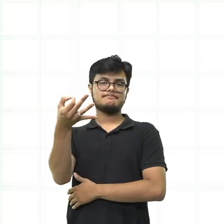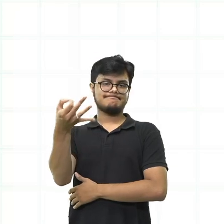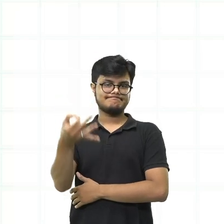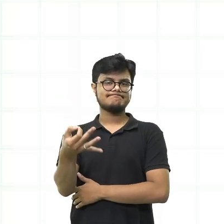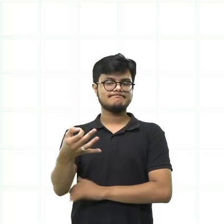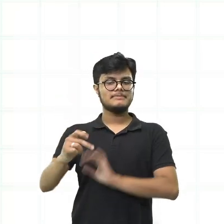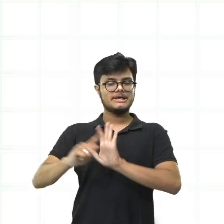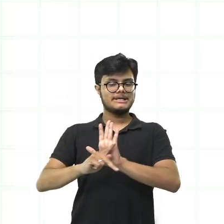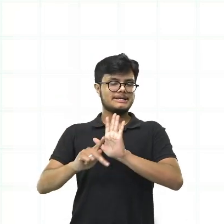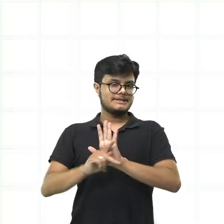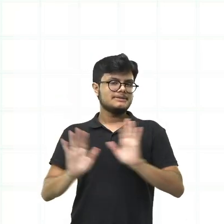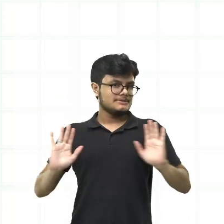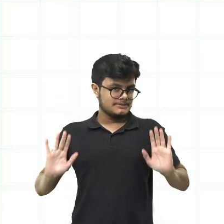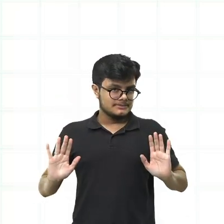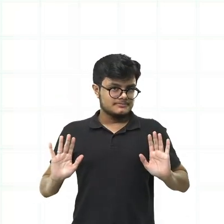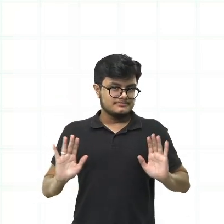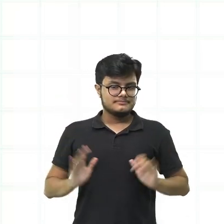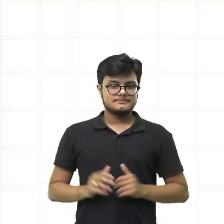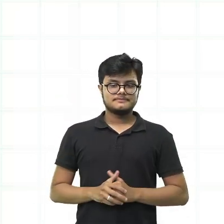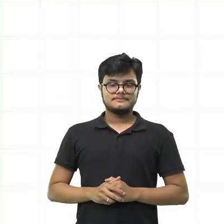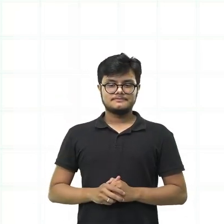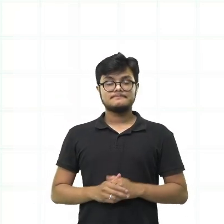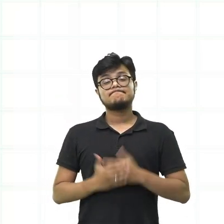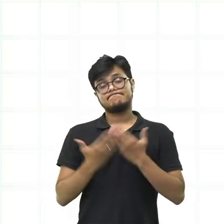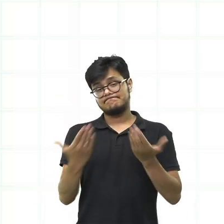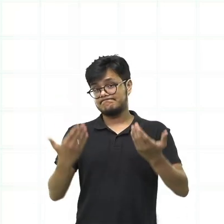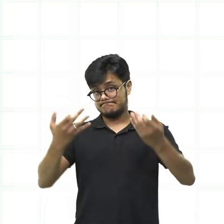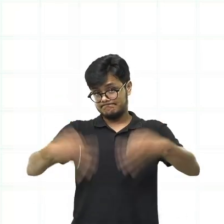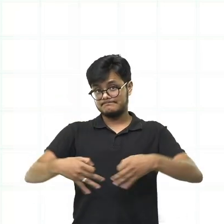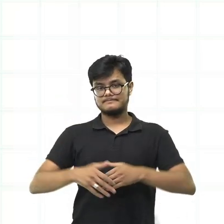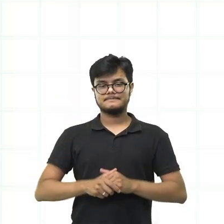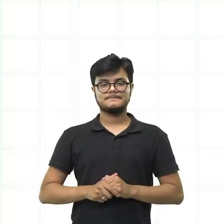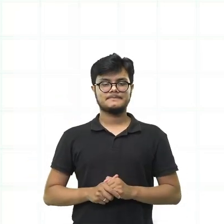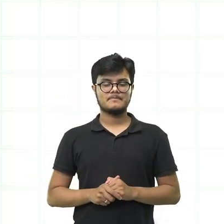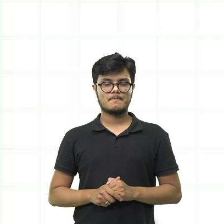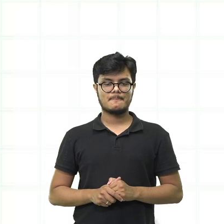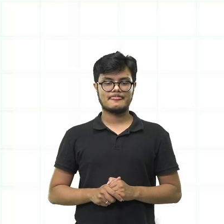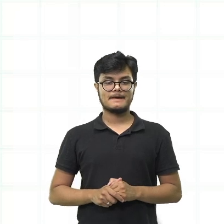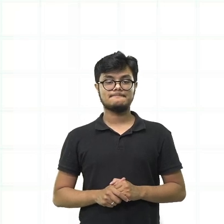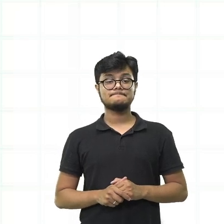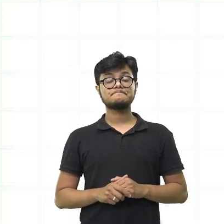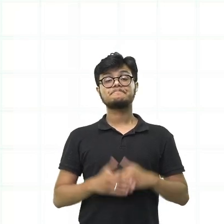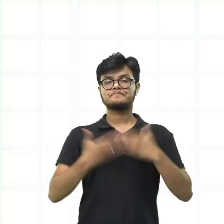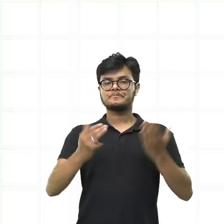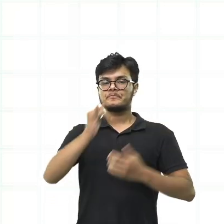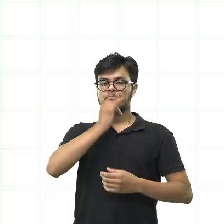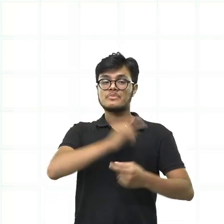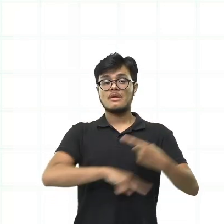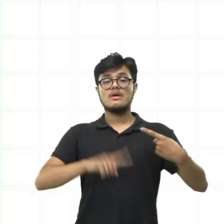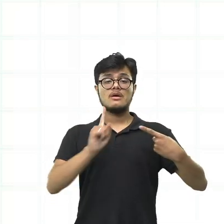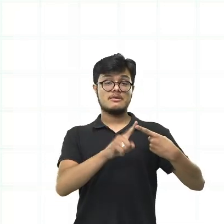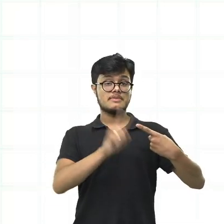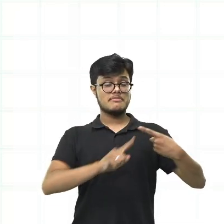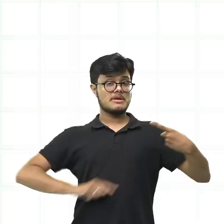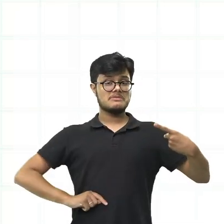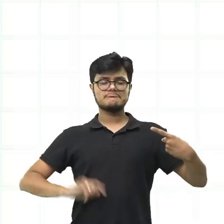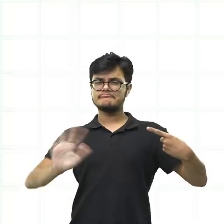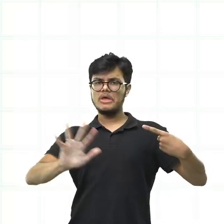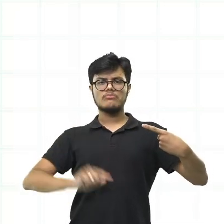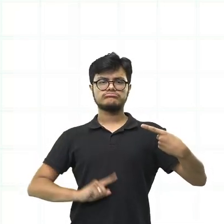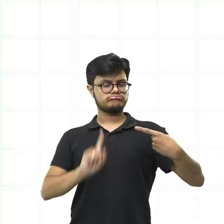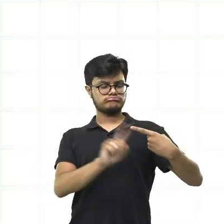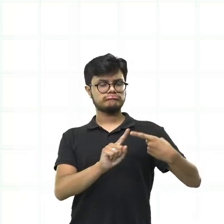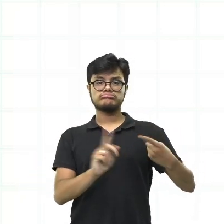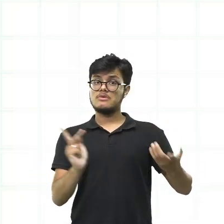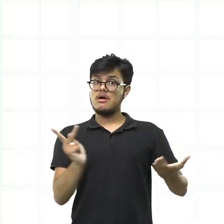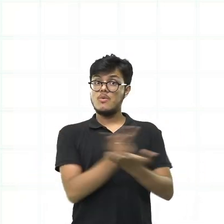né? Na opinião de alguém. Alguém entende dessa forma, né? Já o nosso primeiro exemplo, não. O nosso primeiro exemplo aqui